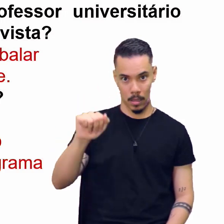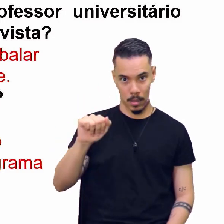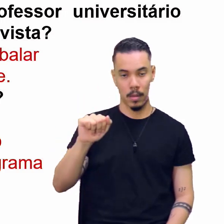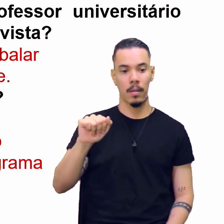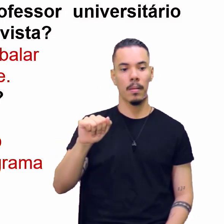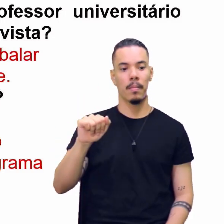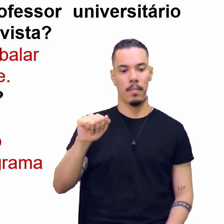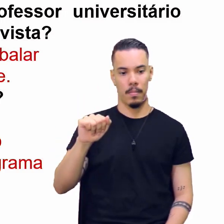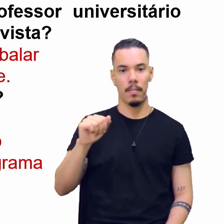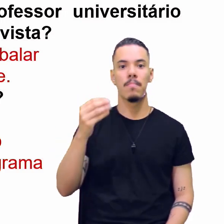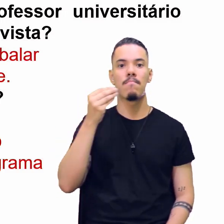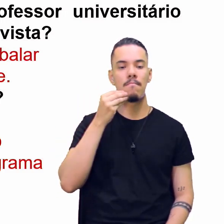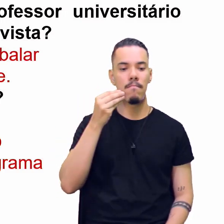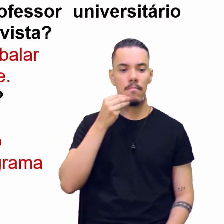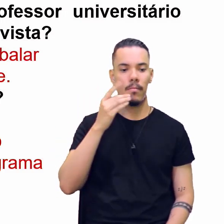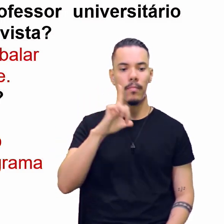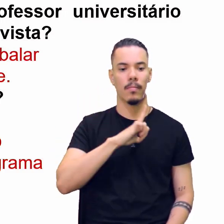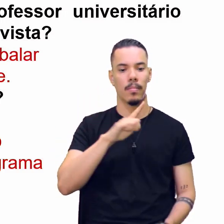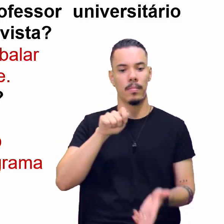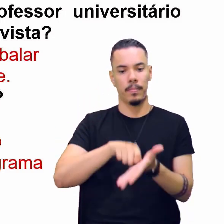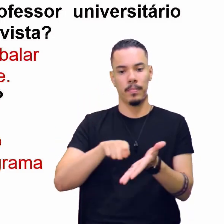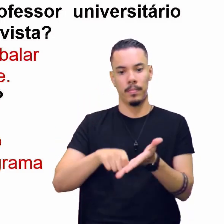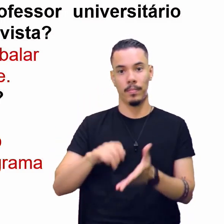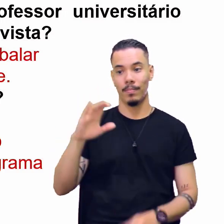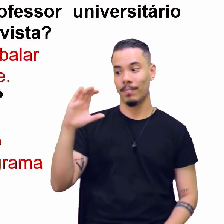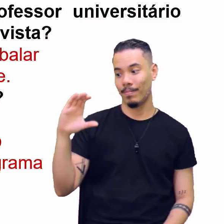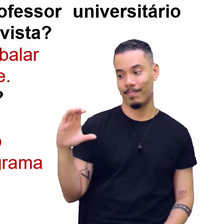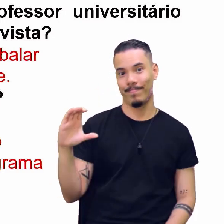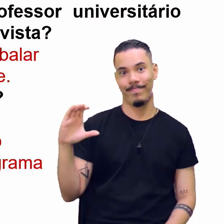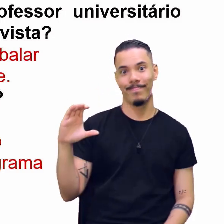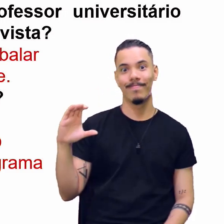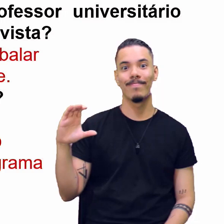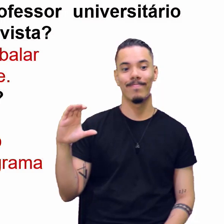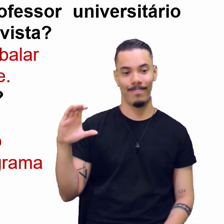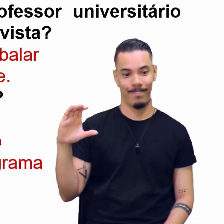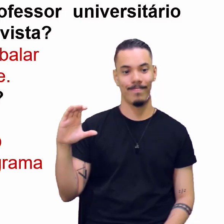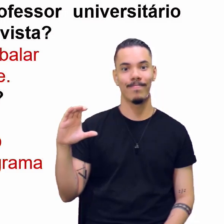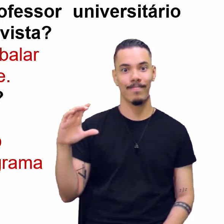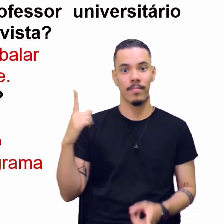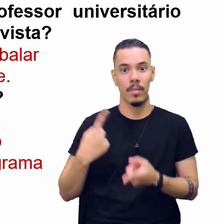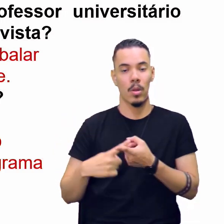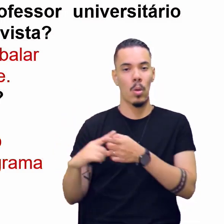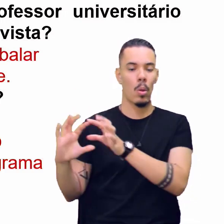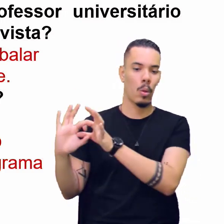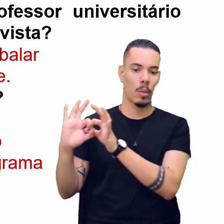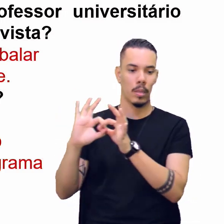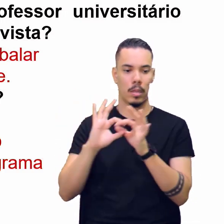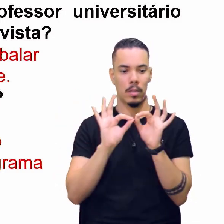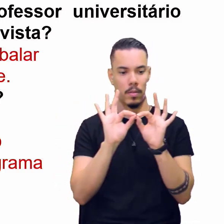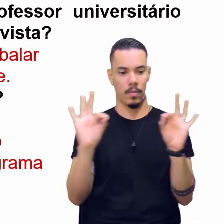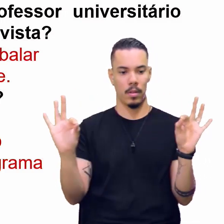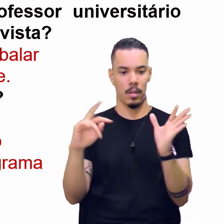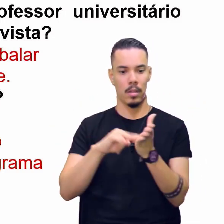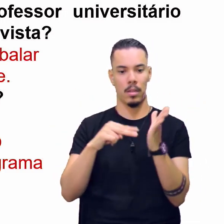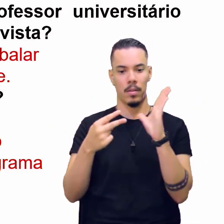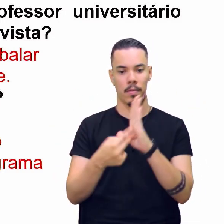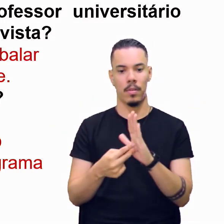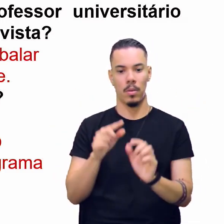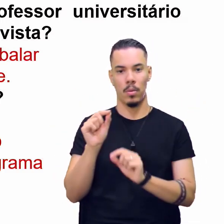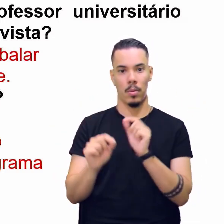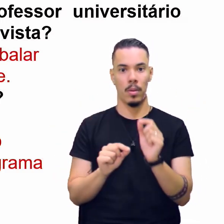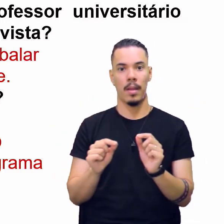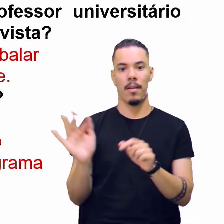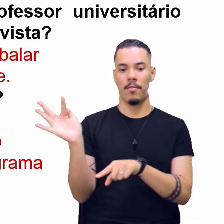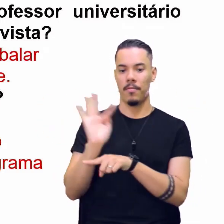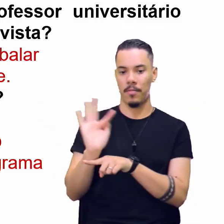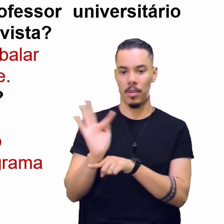Que cena deveria ter sido escrito com a letra C, pois no contexto da frase significa parte de um